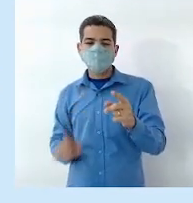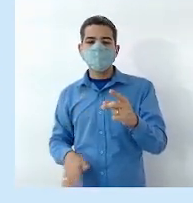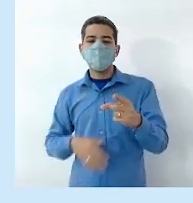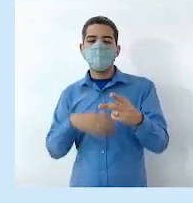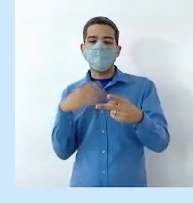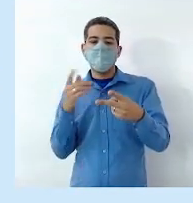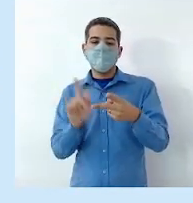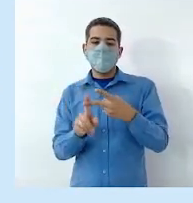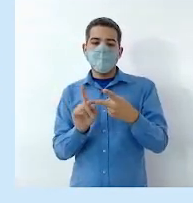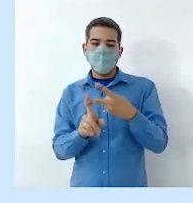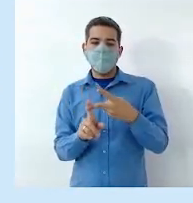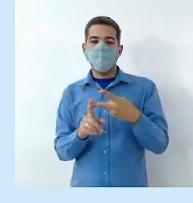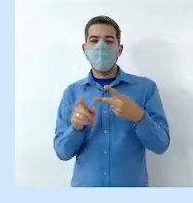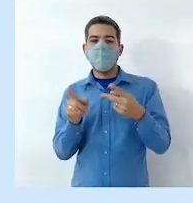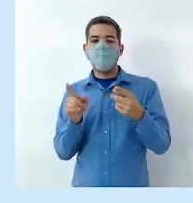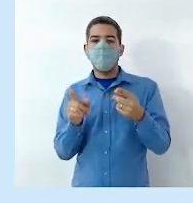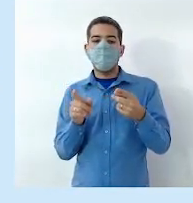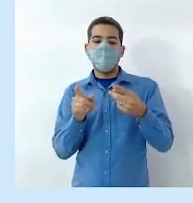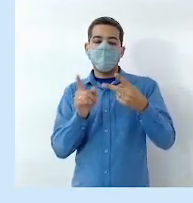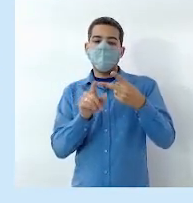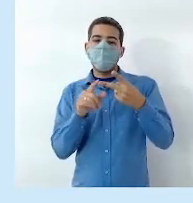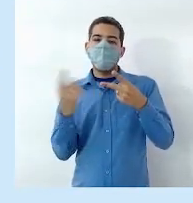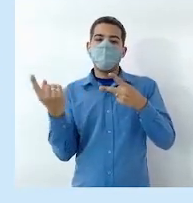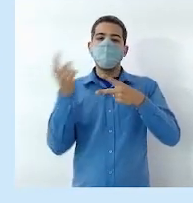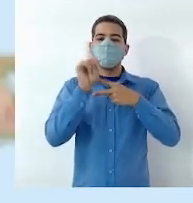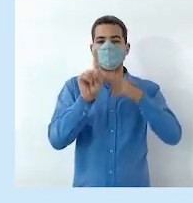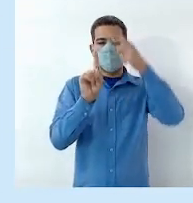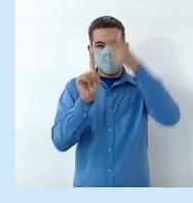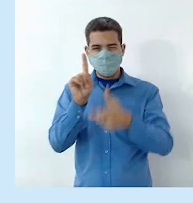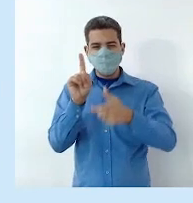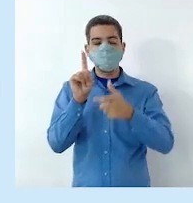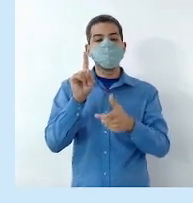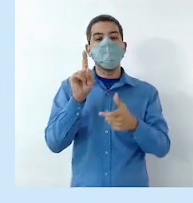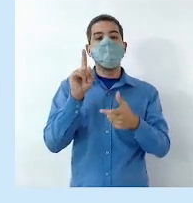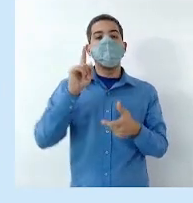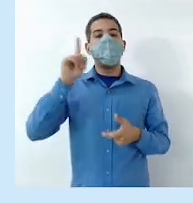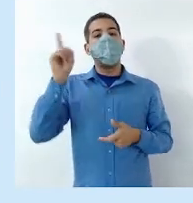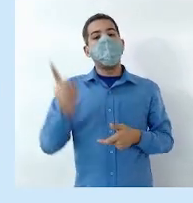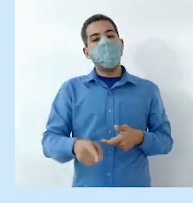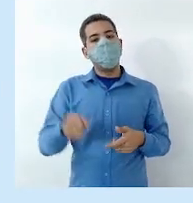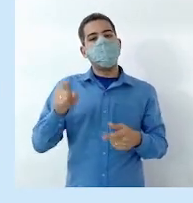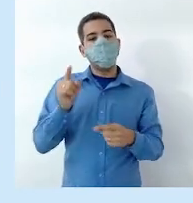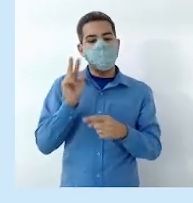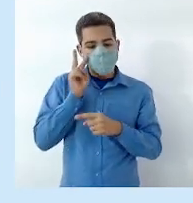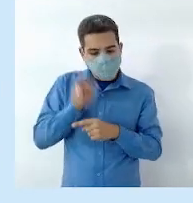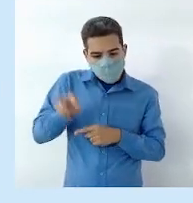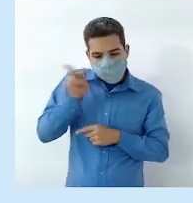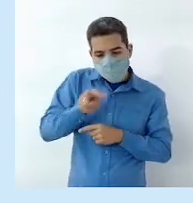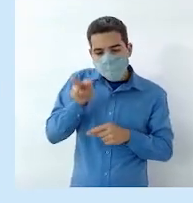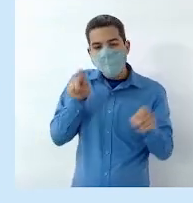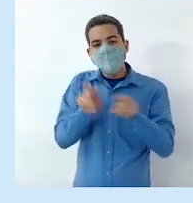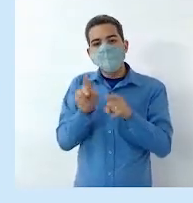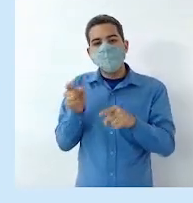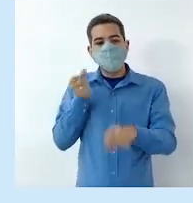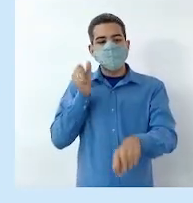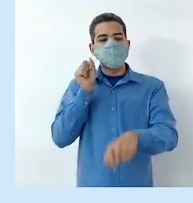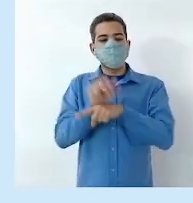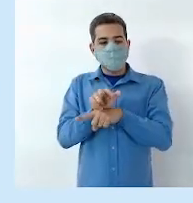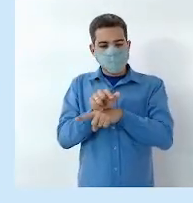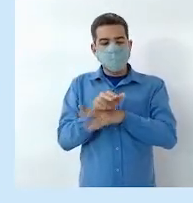história. Ao contrário do narrador personagem, esse sim, além de contar tudo, ele está ali inserido